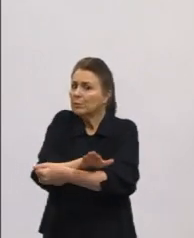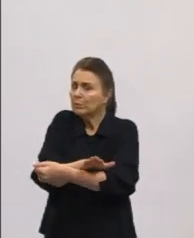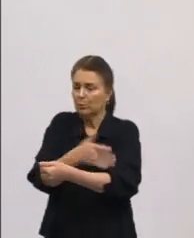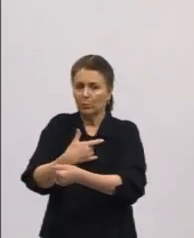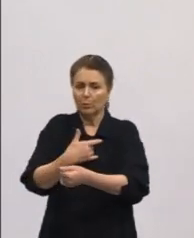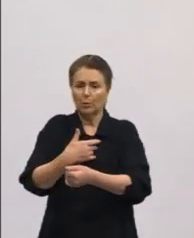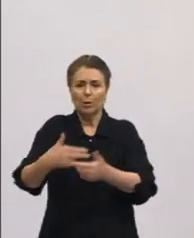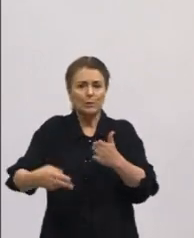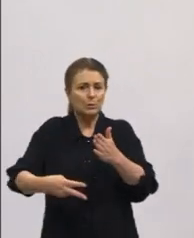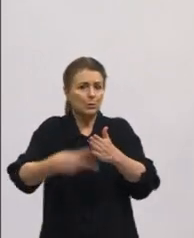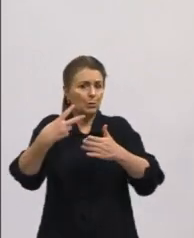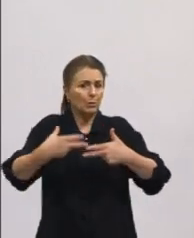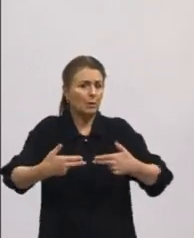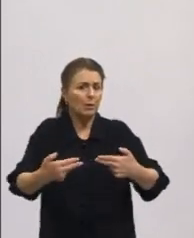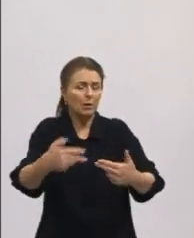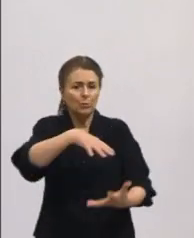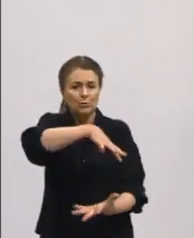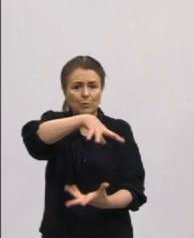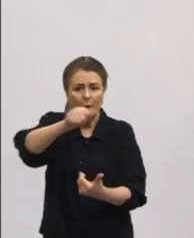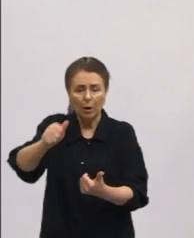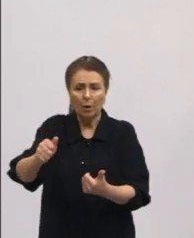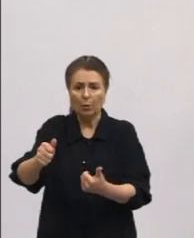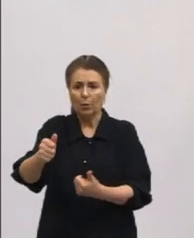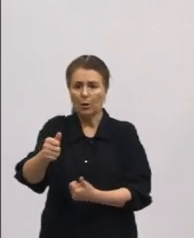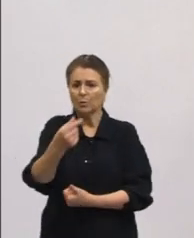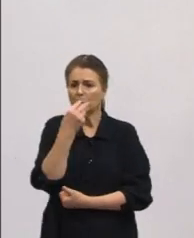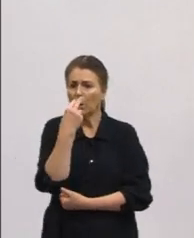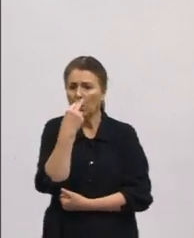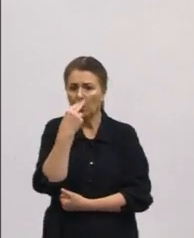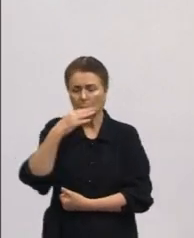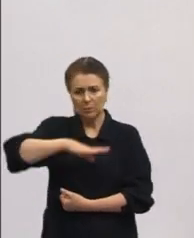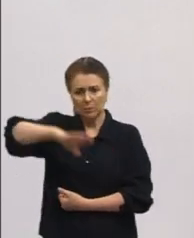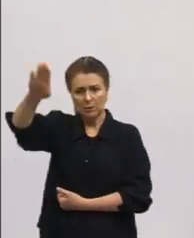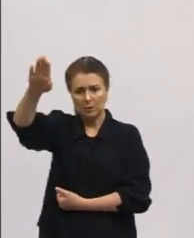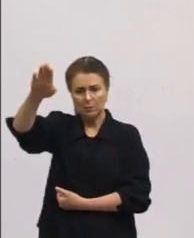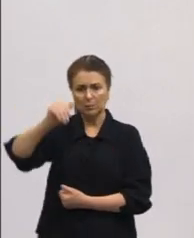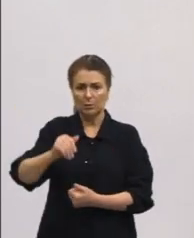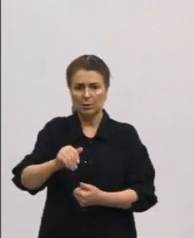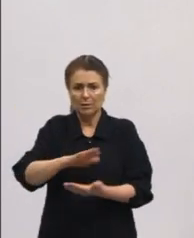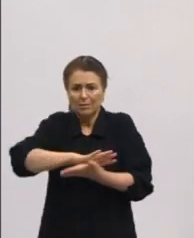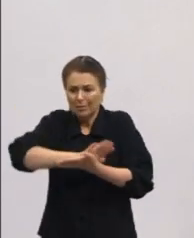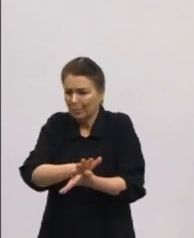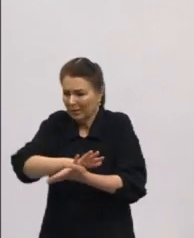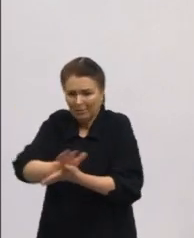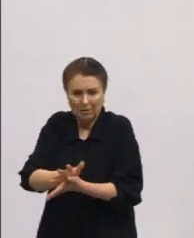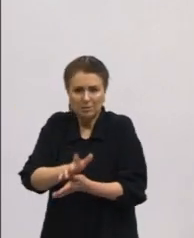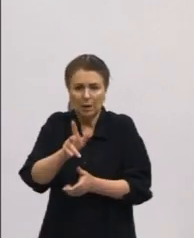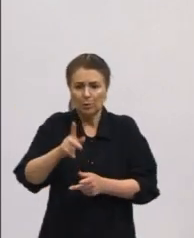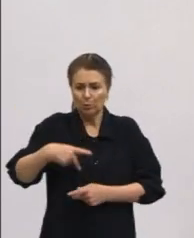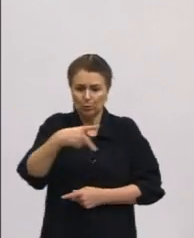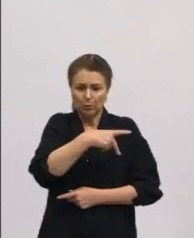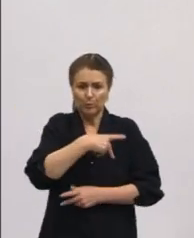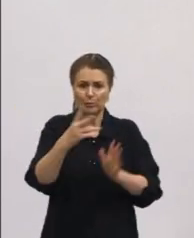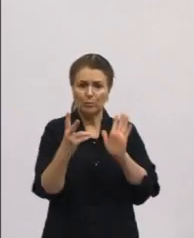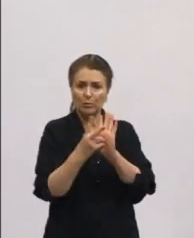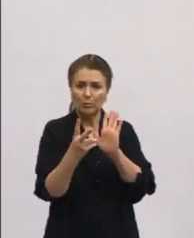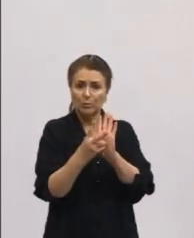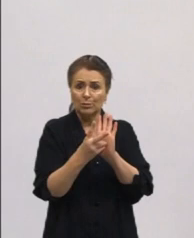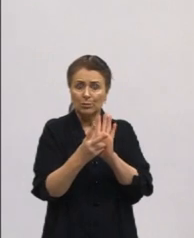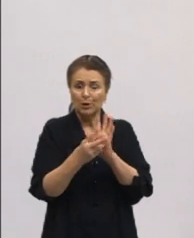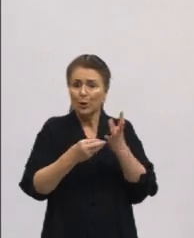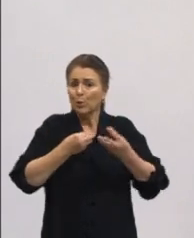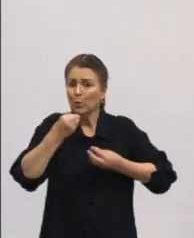do nazismo da violência contra mulher do genocídio de povos indígenas Então como é que a gente não vai